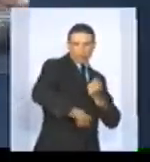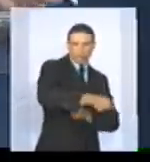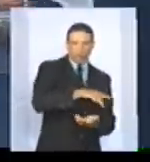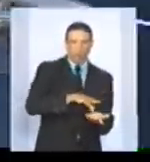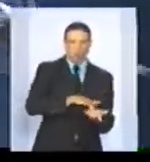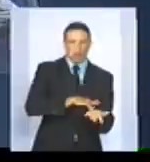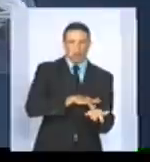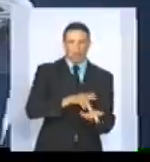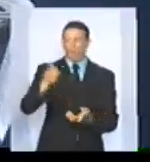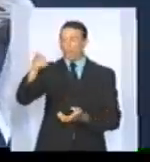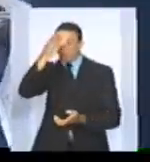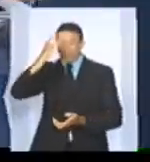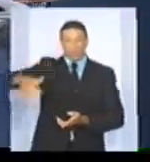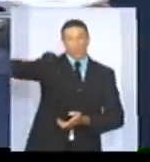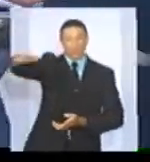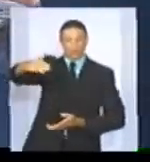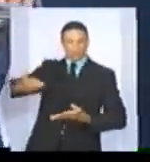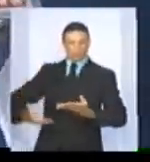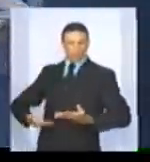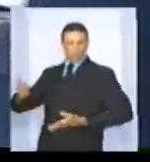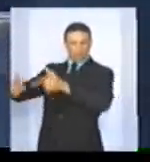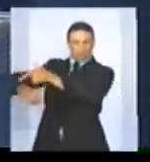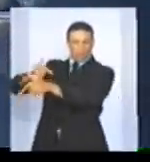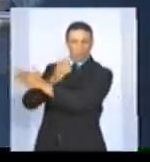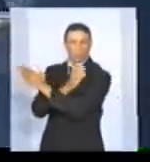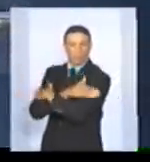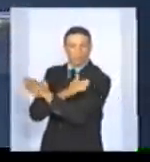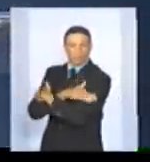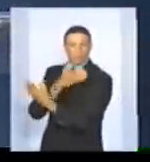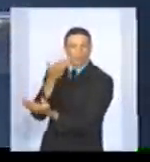e benefícios para a categoria.